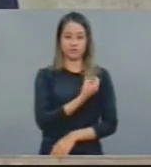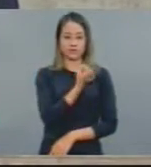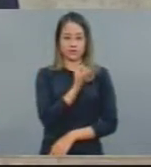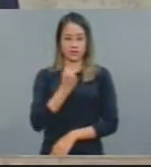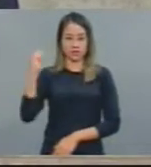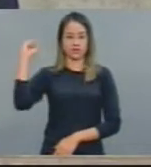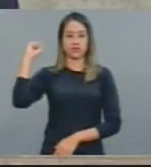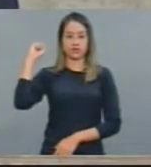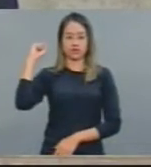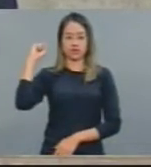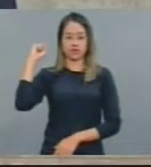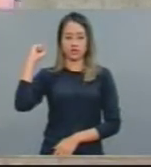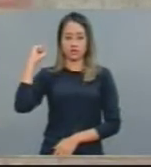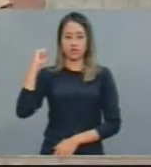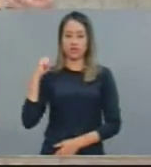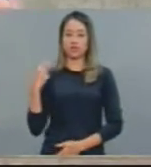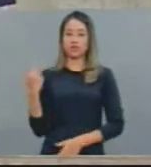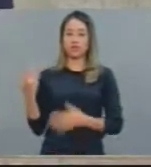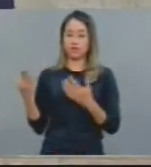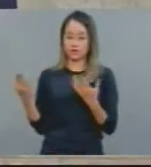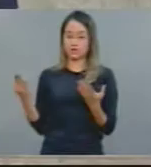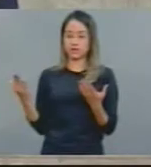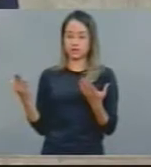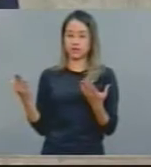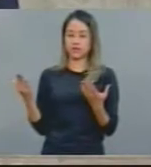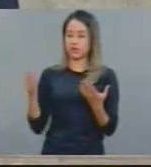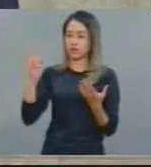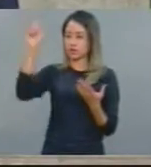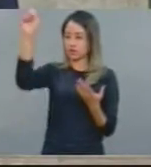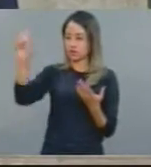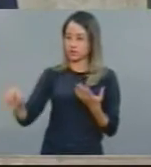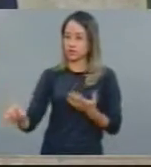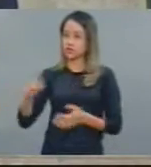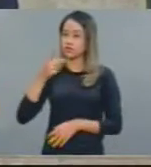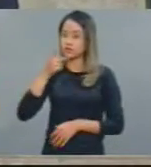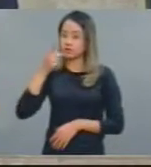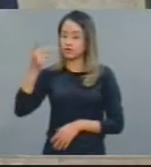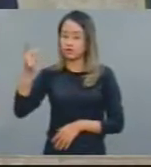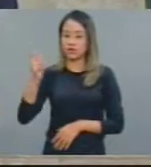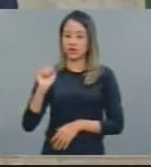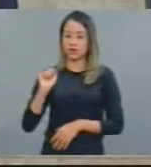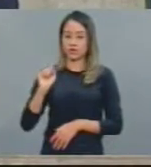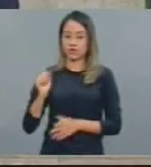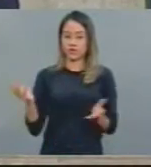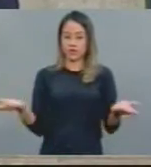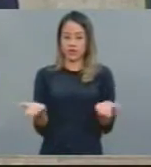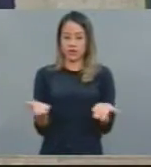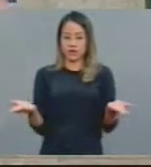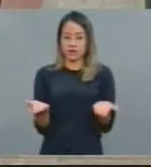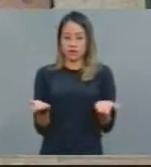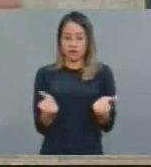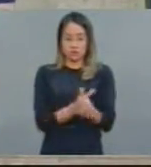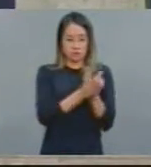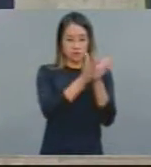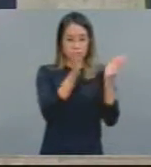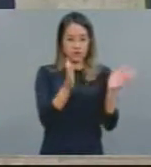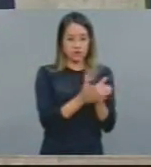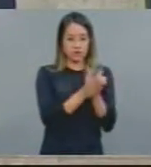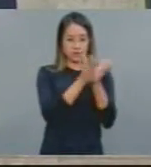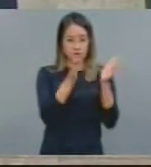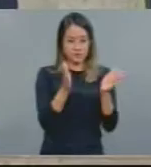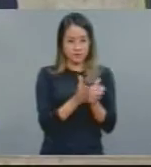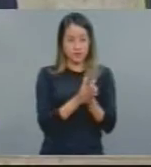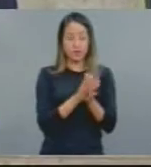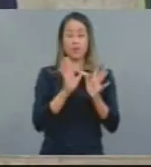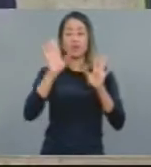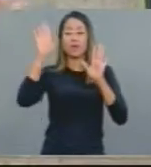Defender aquele que Vossa Excelência tratou tão bem aqui, aquele que está no andar de baixo, mas esse andar de baixo que sustenta esse país,